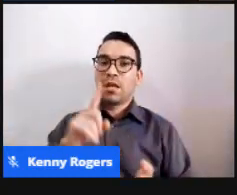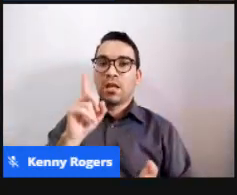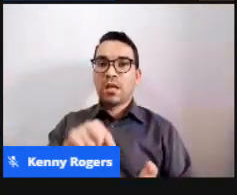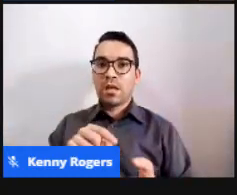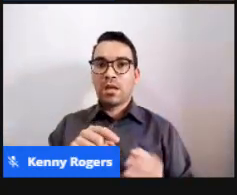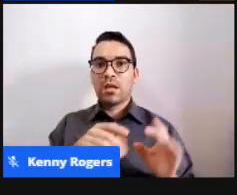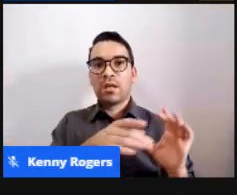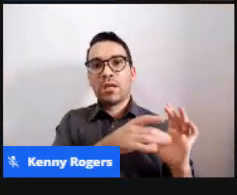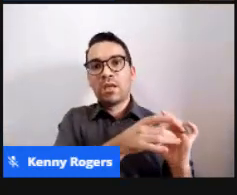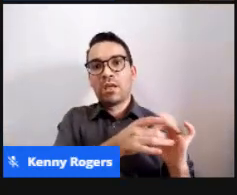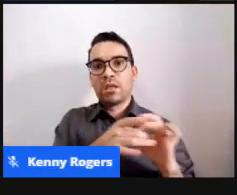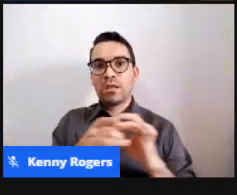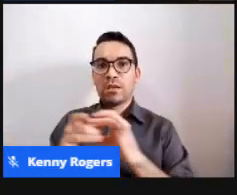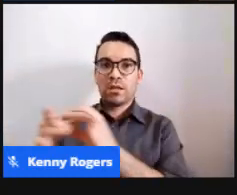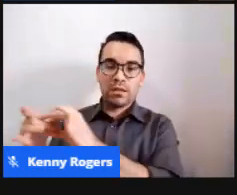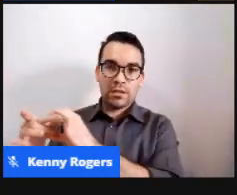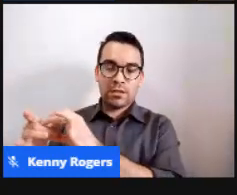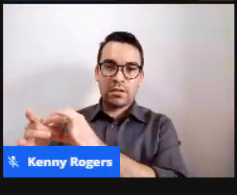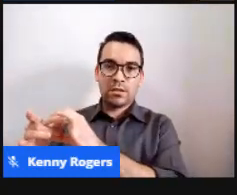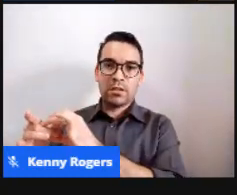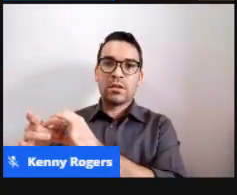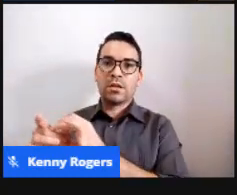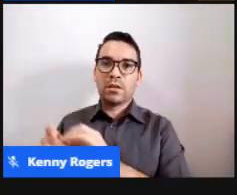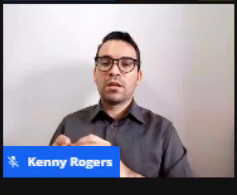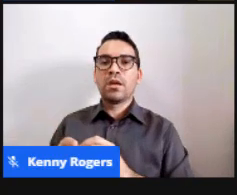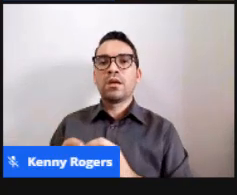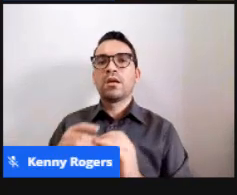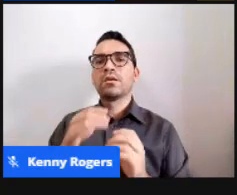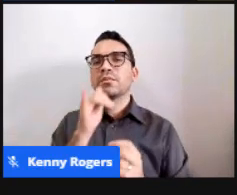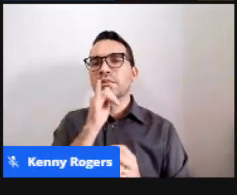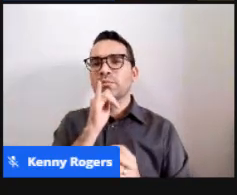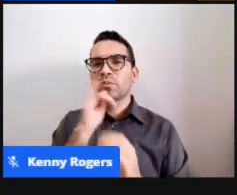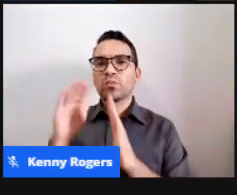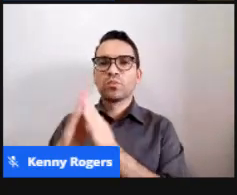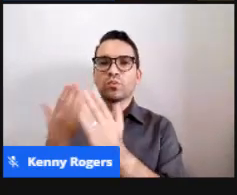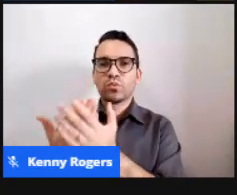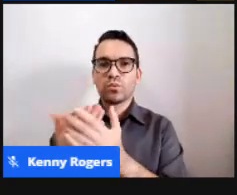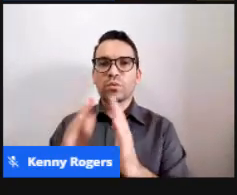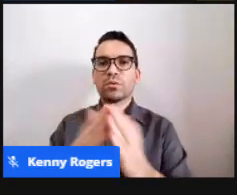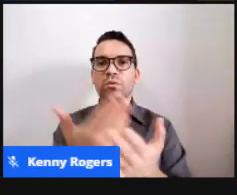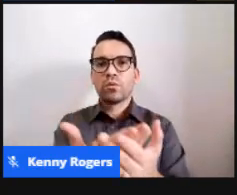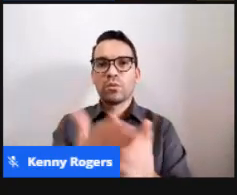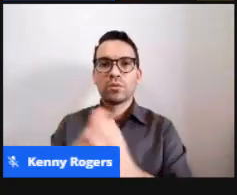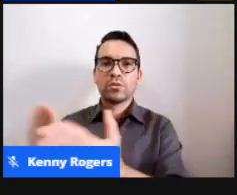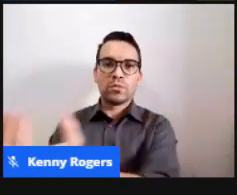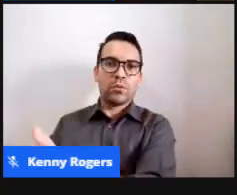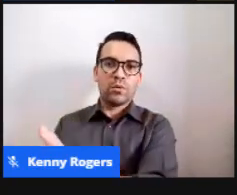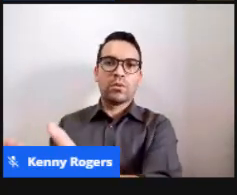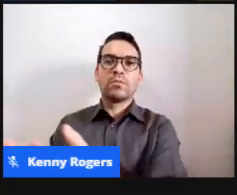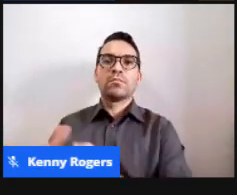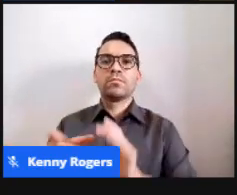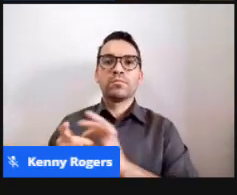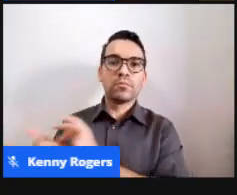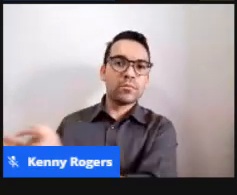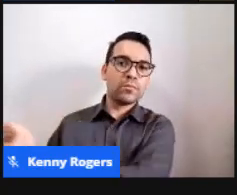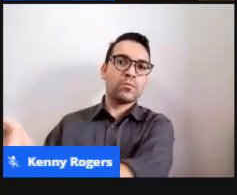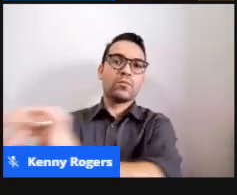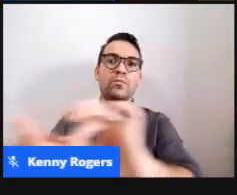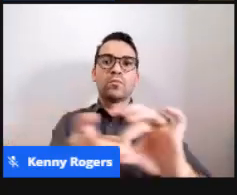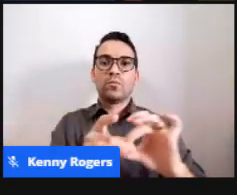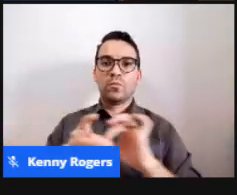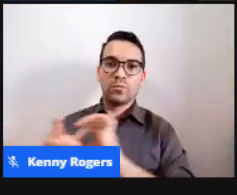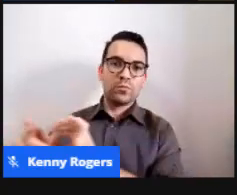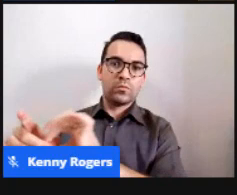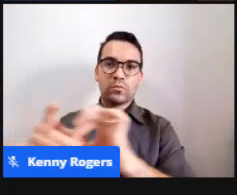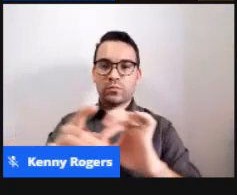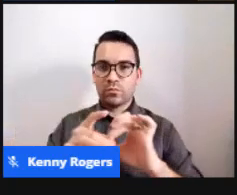só, ela precisa também saber como que está a rede dela. Se alguém pergunta aí como é que a secretária responde, não dá, né? Então